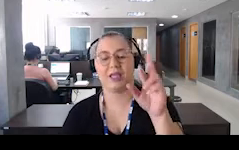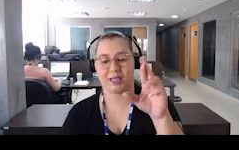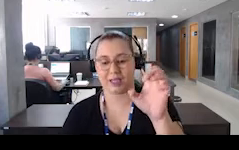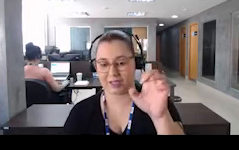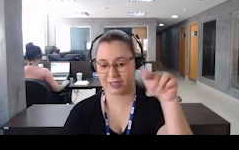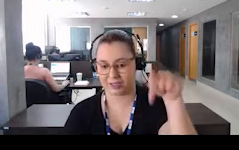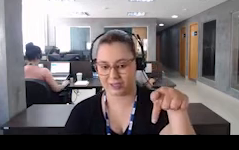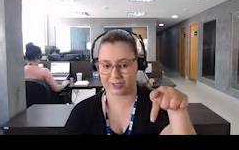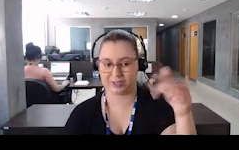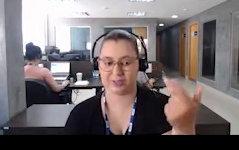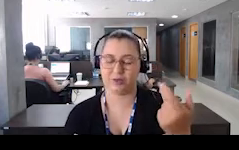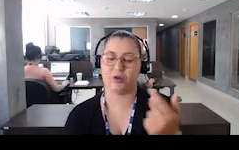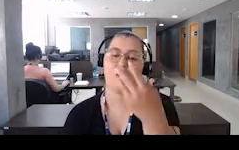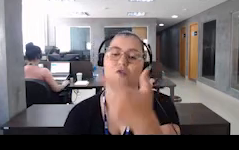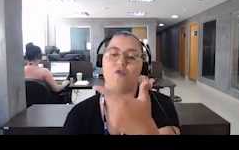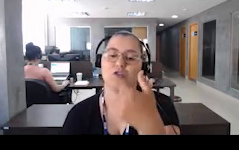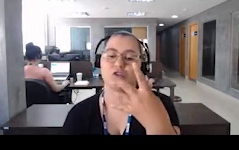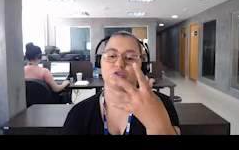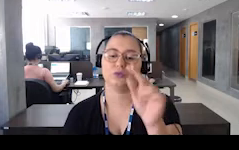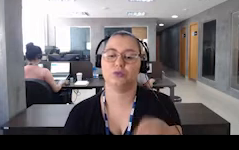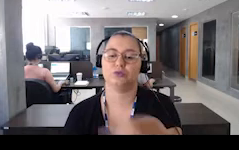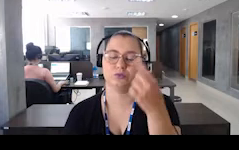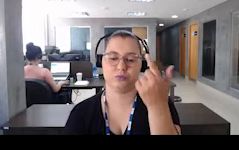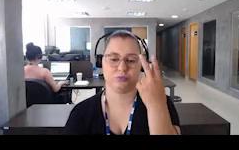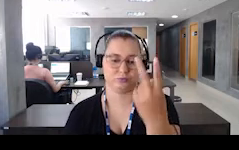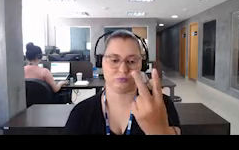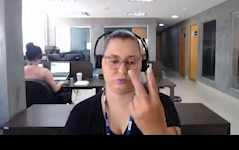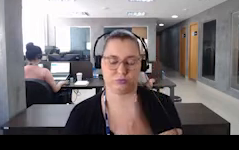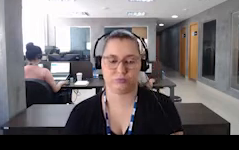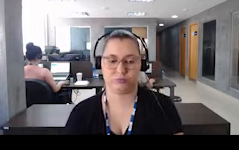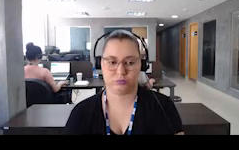24,2, né? Vou fazer a continha aqui junto com vocês.